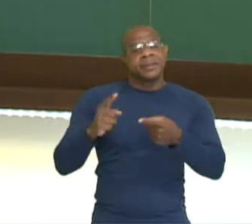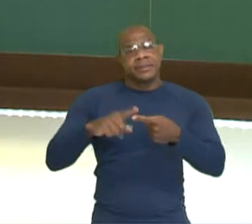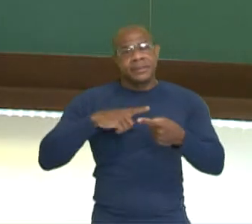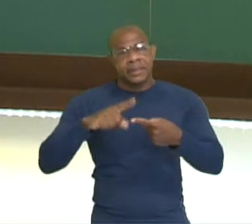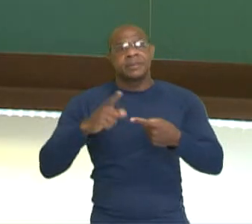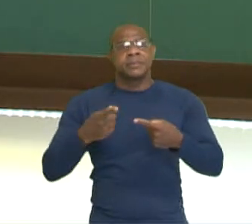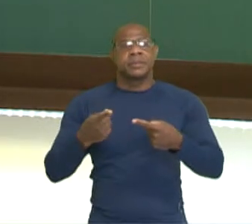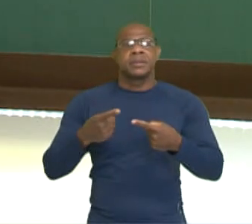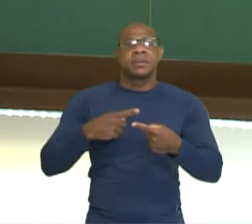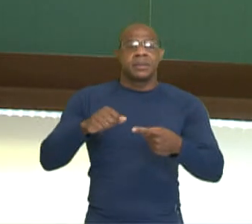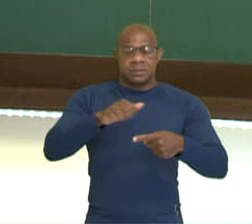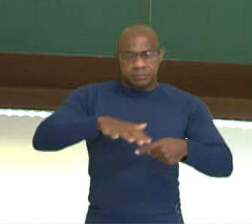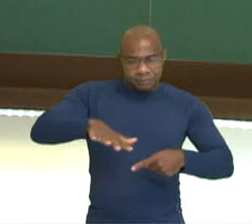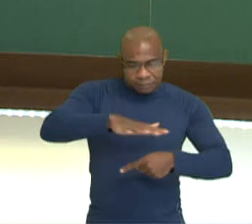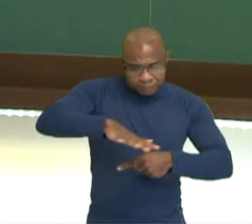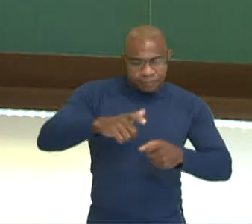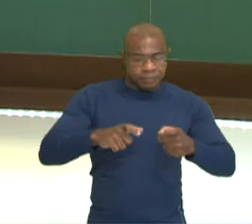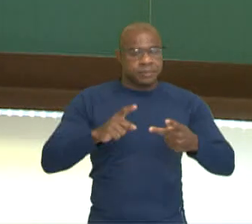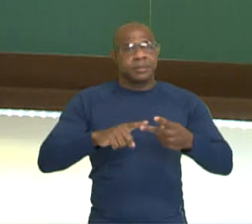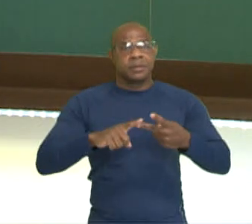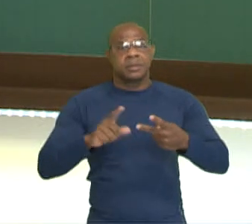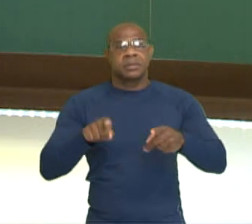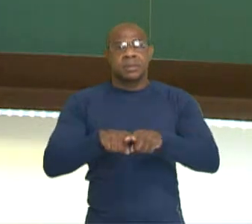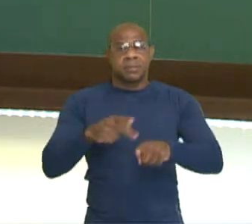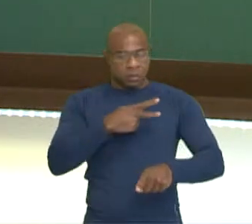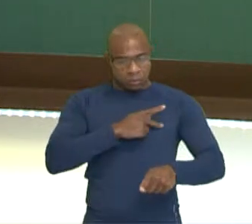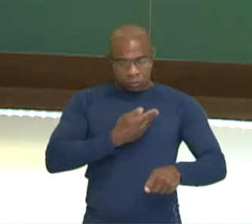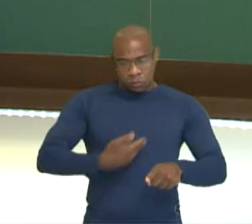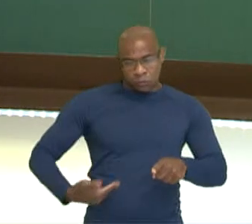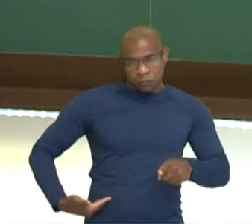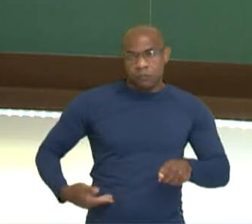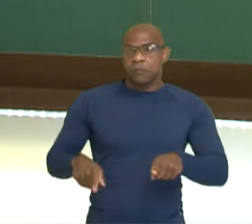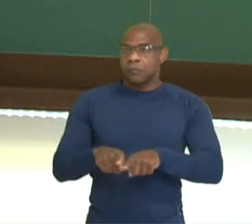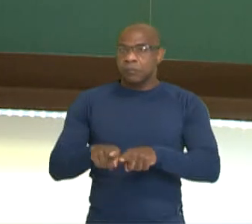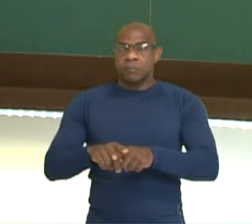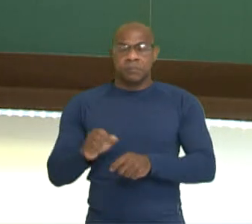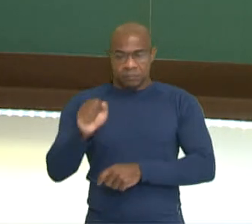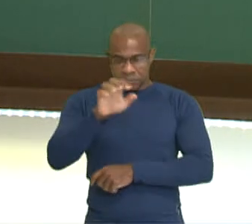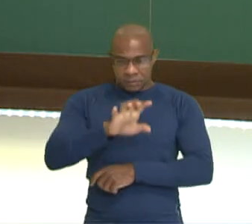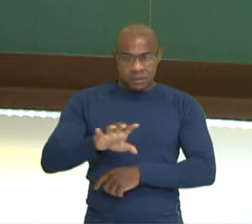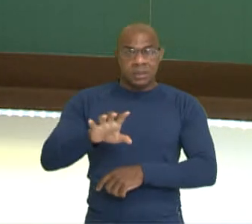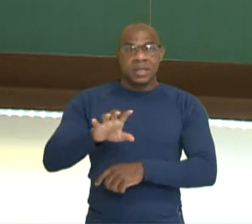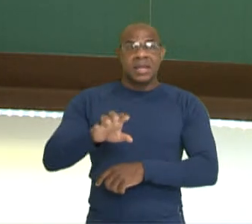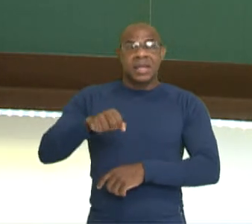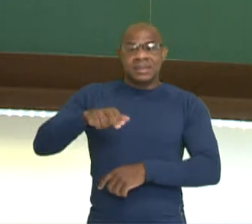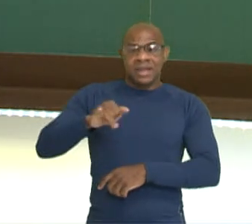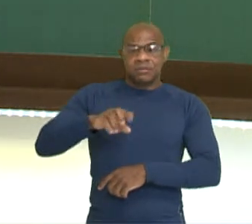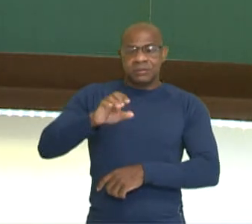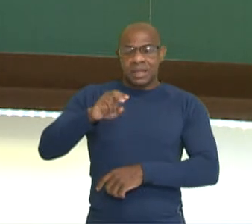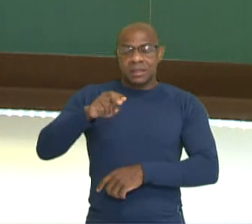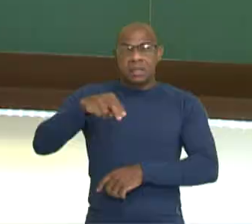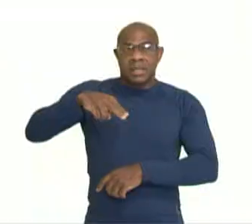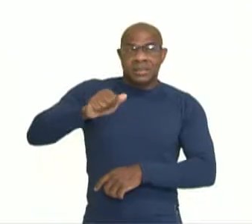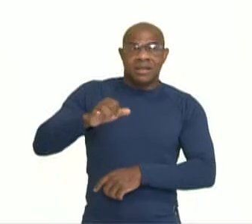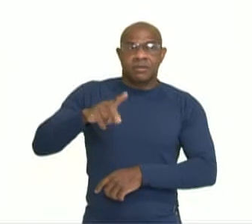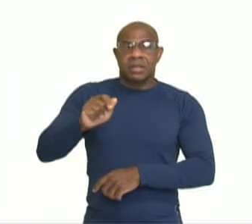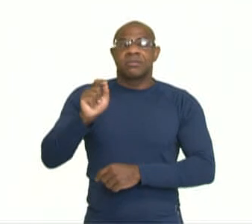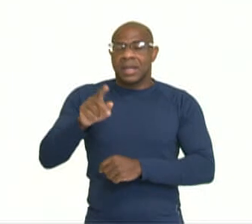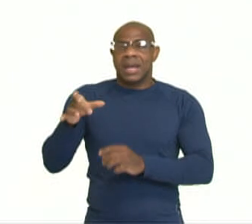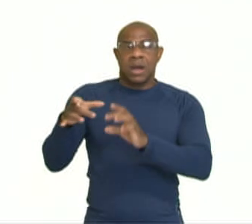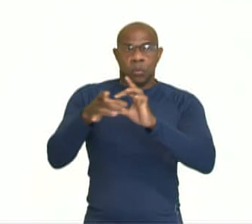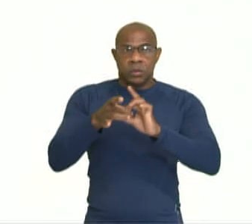aspecto territorial e governamental. Então, nacionalismo é a união de todos esses